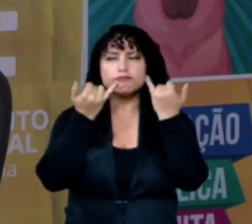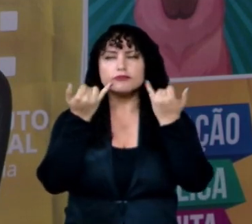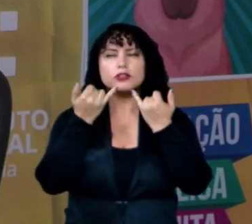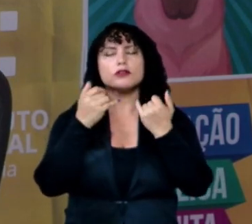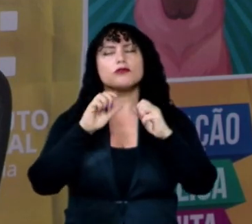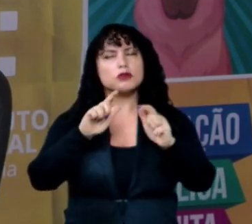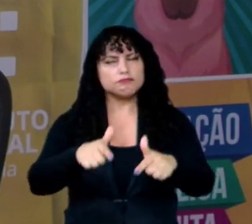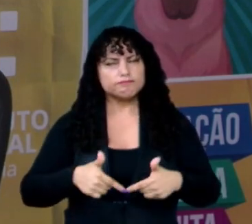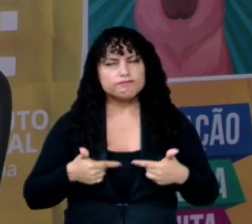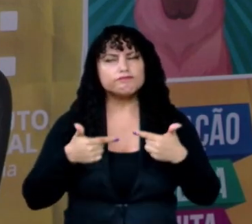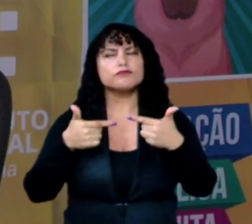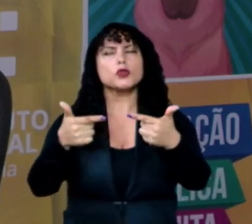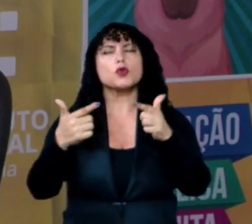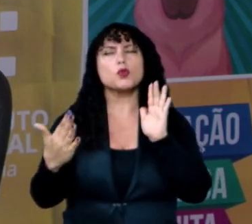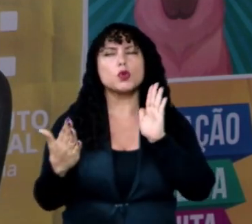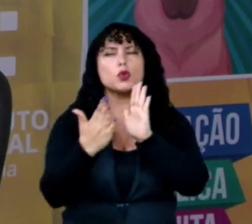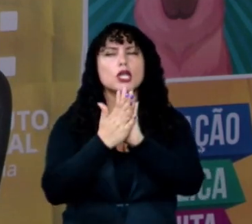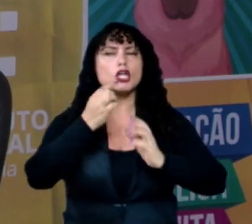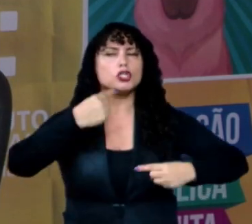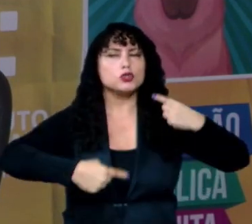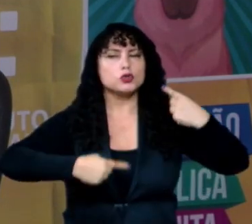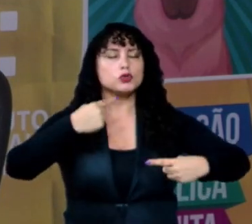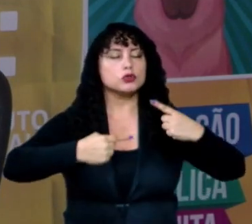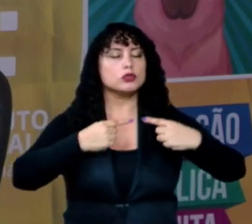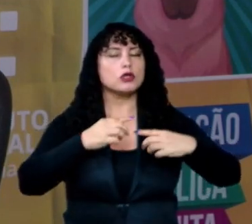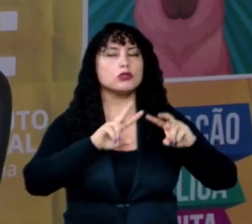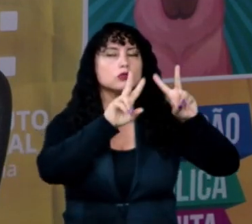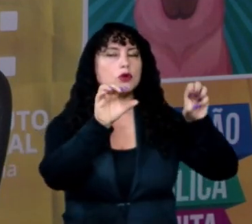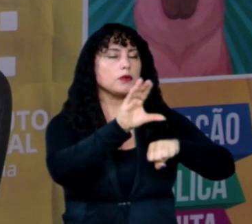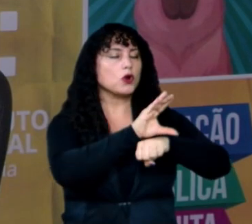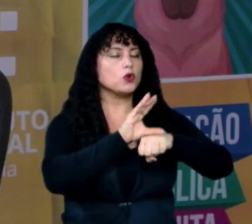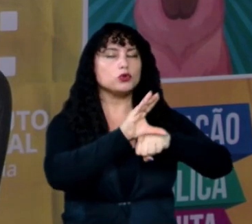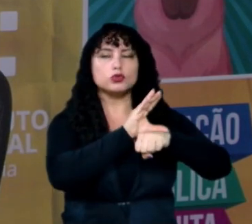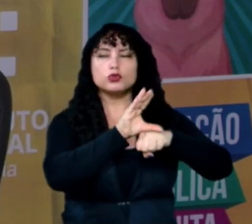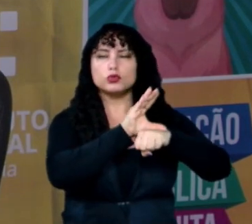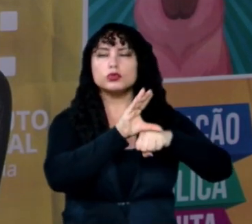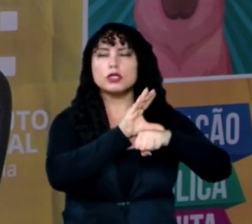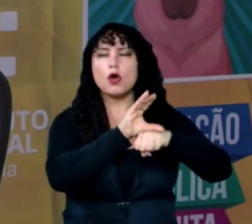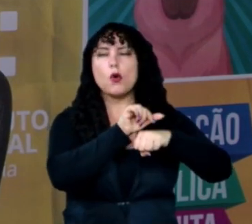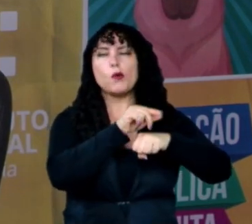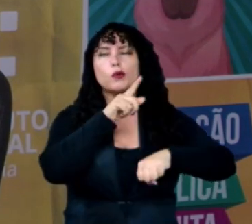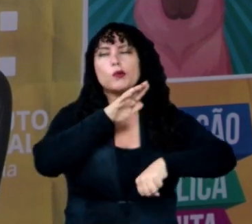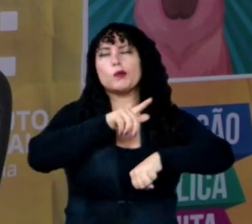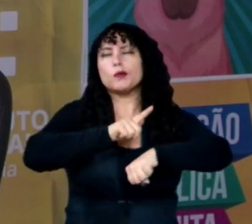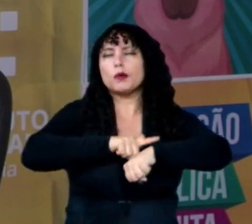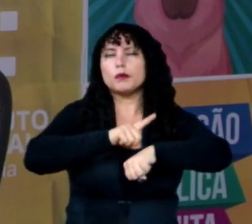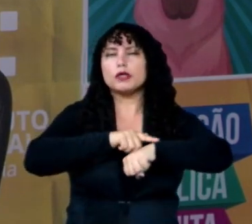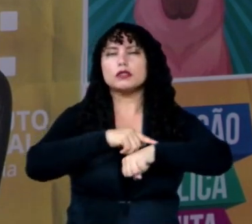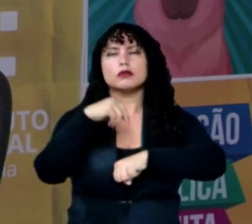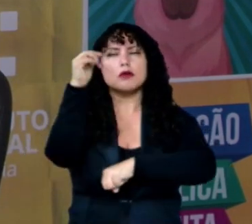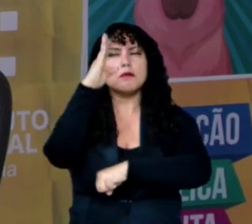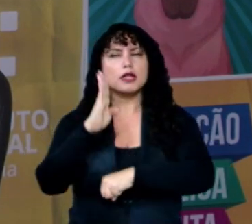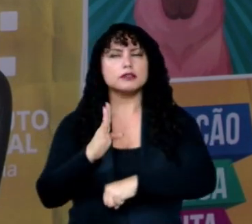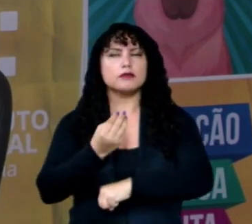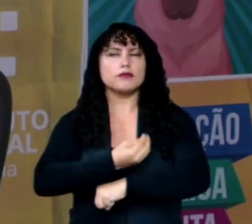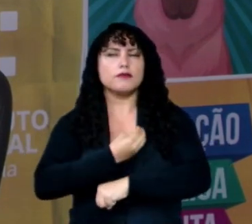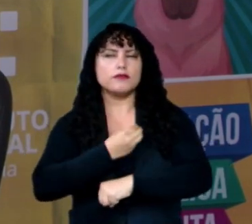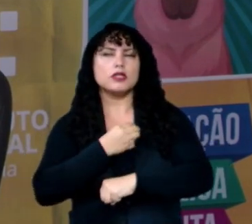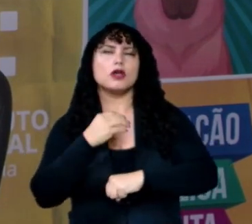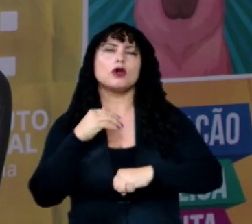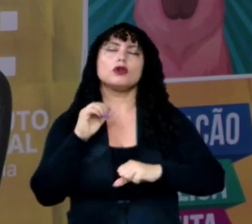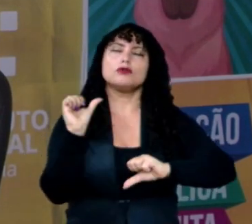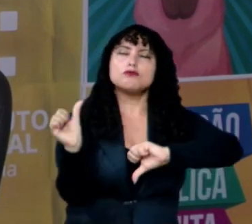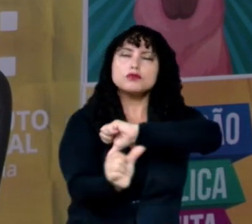encarado, né, das discussões sobre a Constituição e, né, naquele momento em que o Brasil passava pelo processo